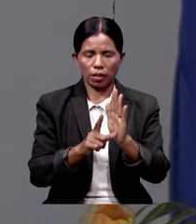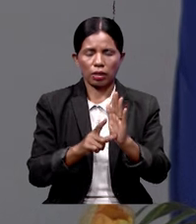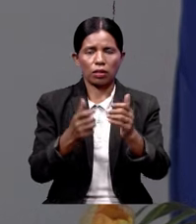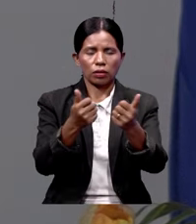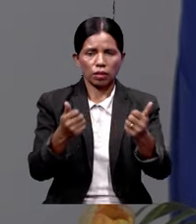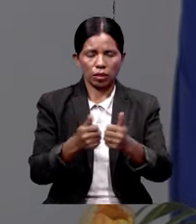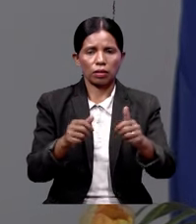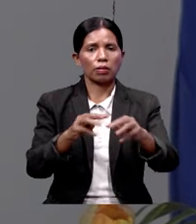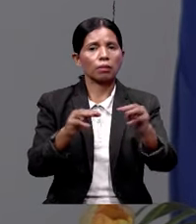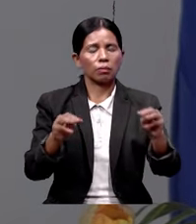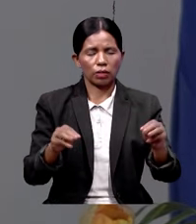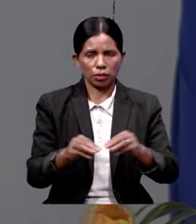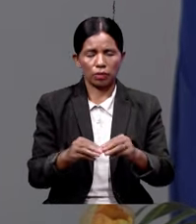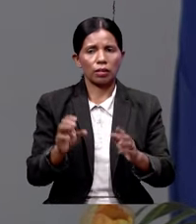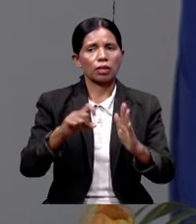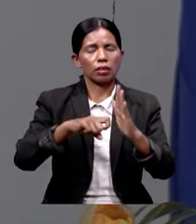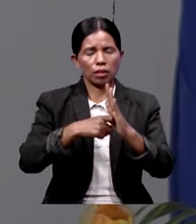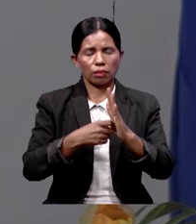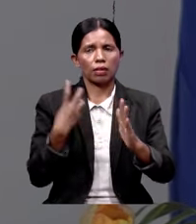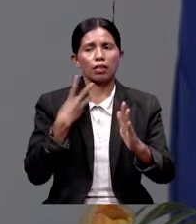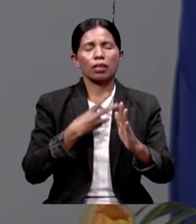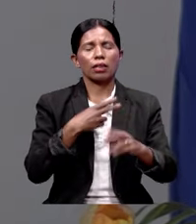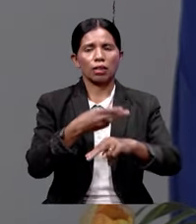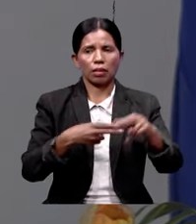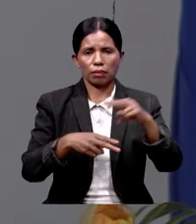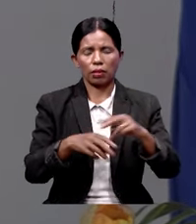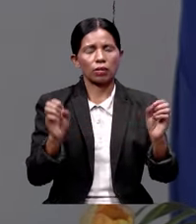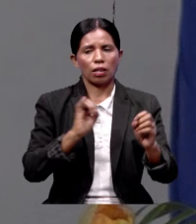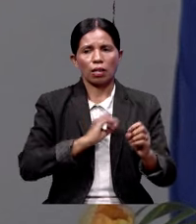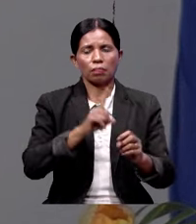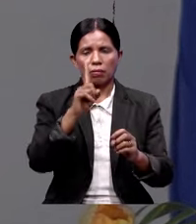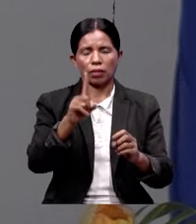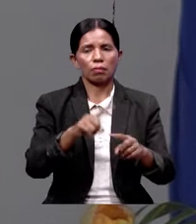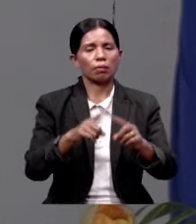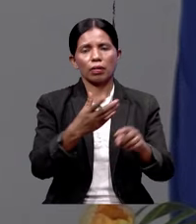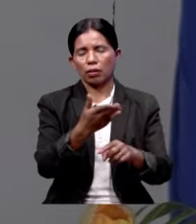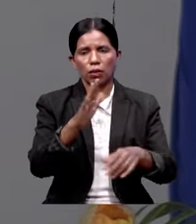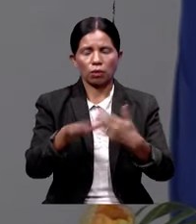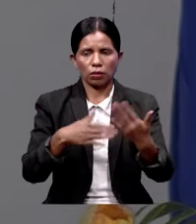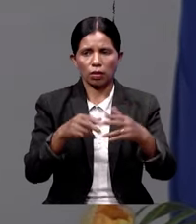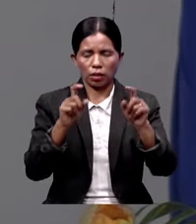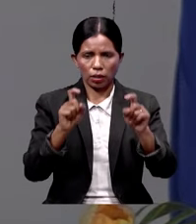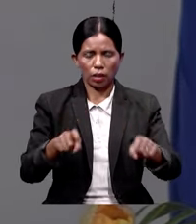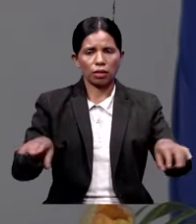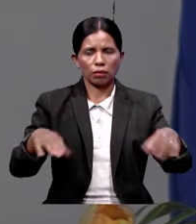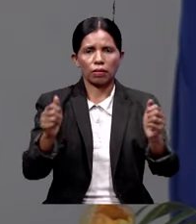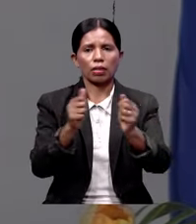Chave tem Lima, lá o sol bem sagrado, lá o sol também bem sagrado, mas ita voto tem que serviço a nessa